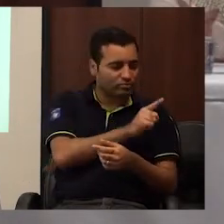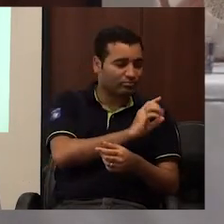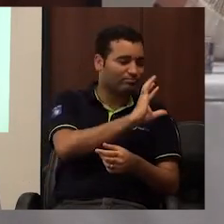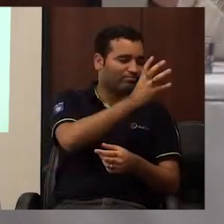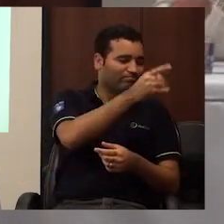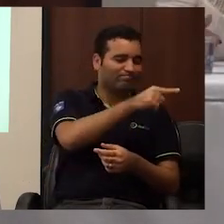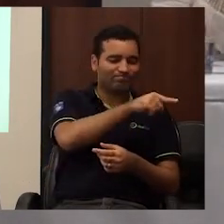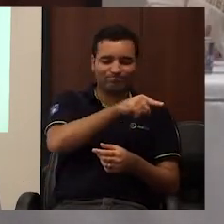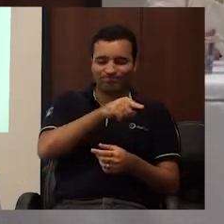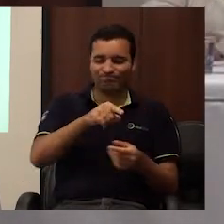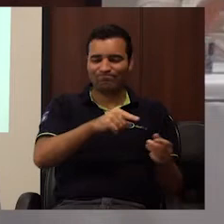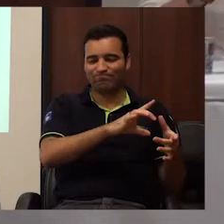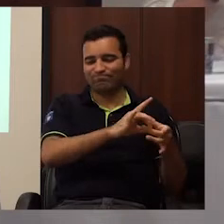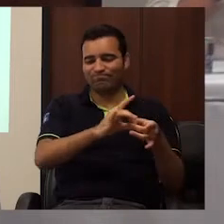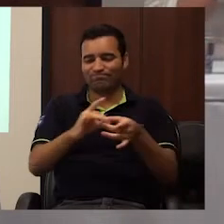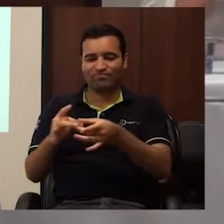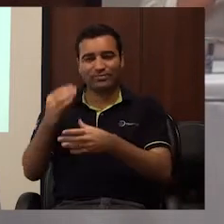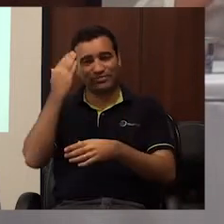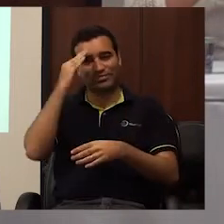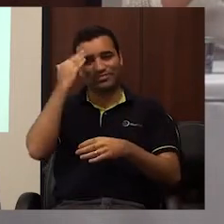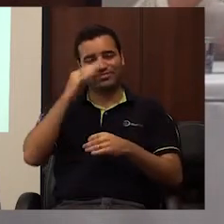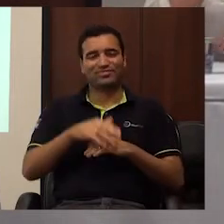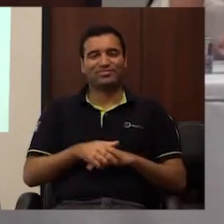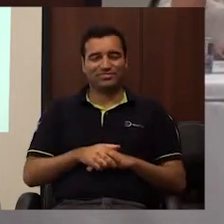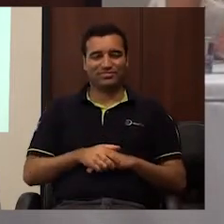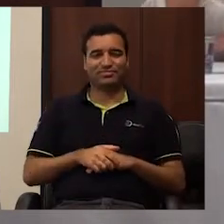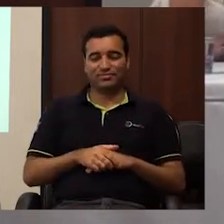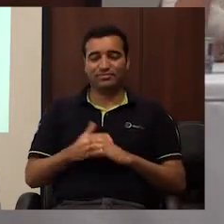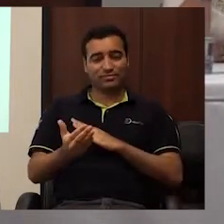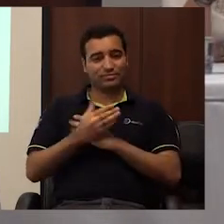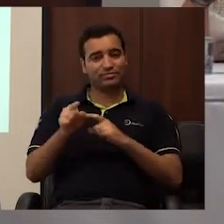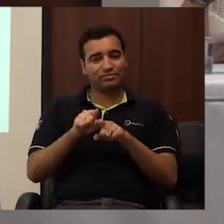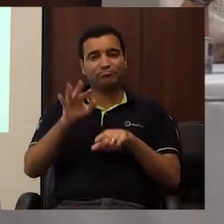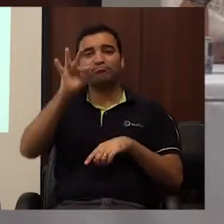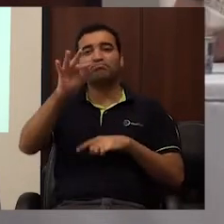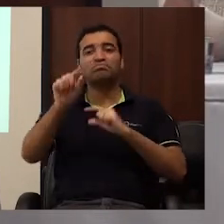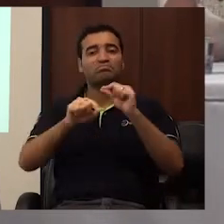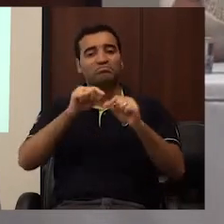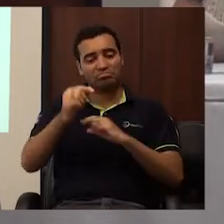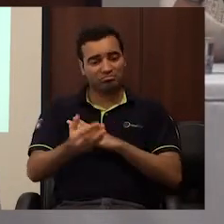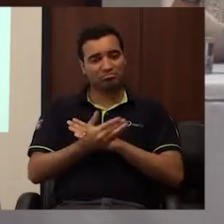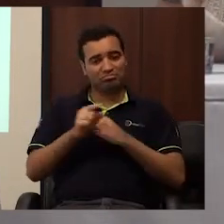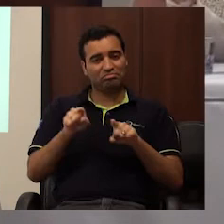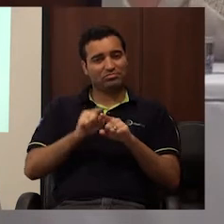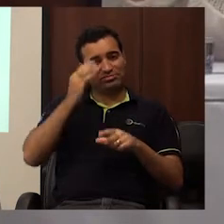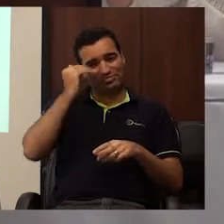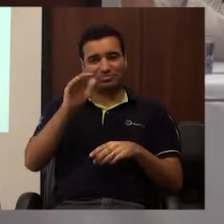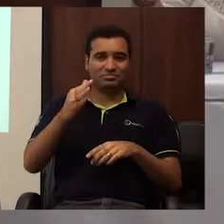prever, de certa forma, o que vem pela frente, o futuro, né? E a gente tem aí, em termos